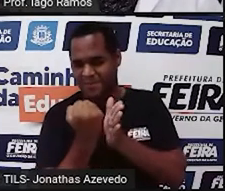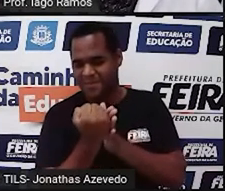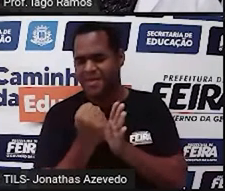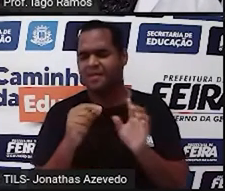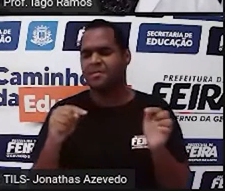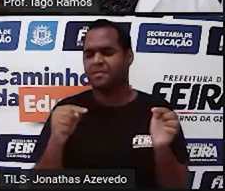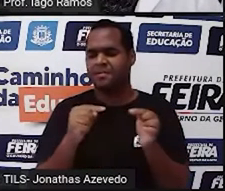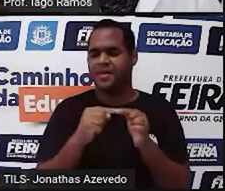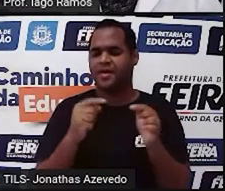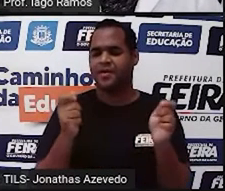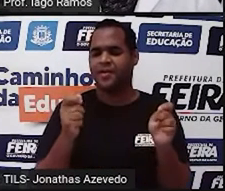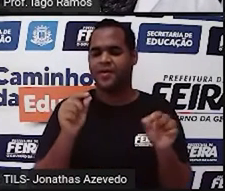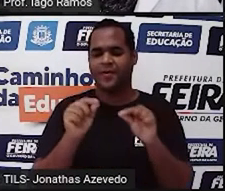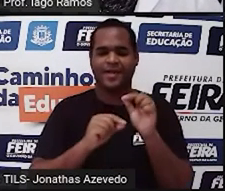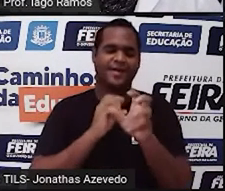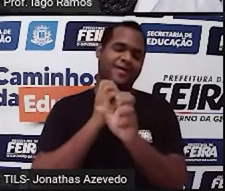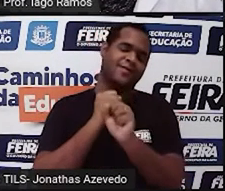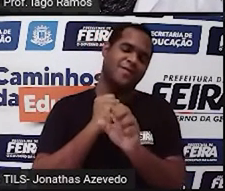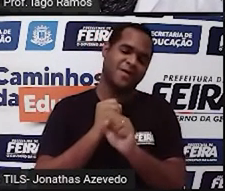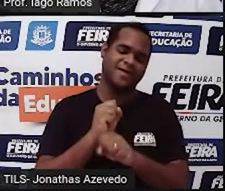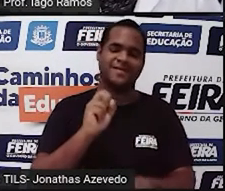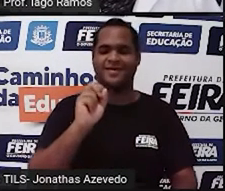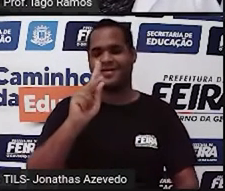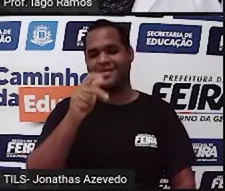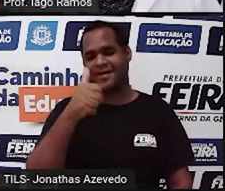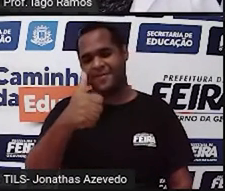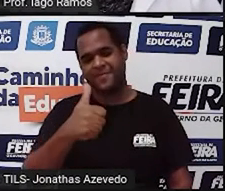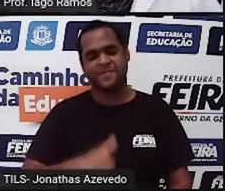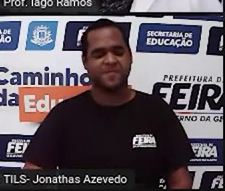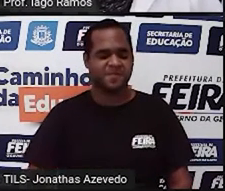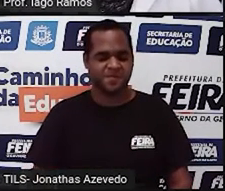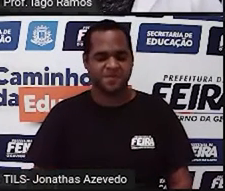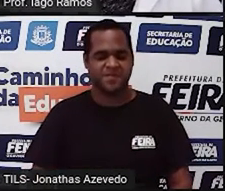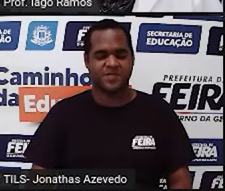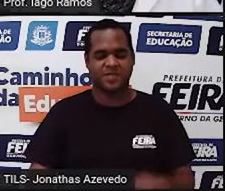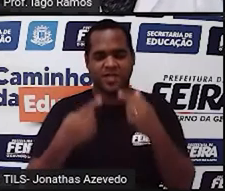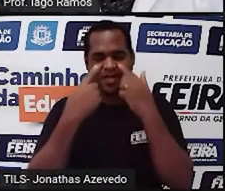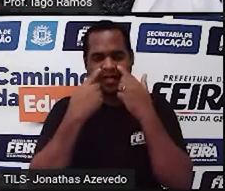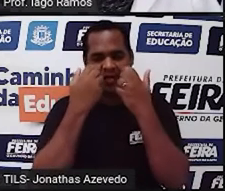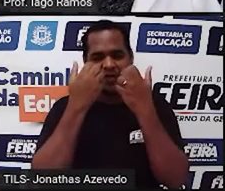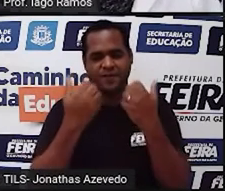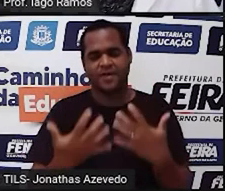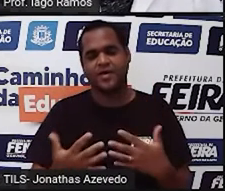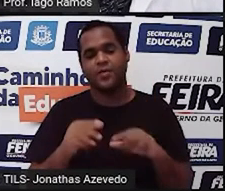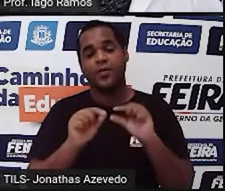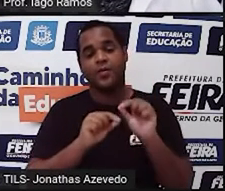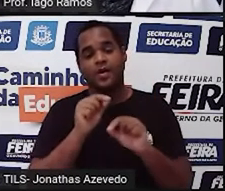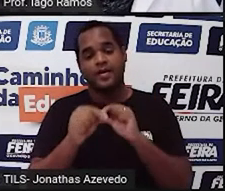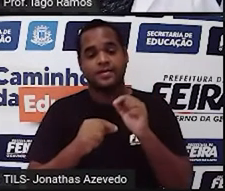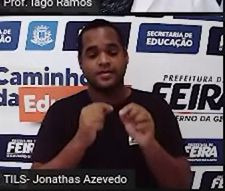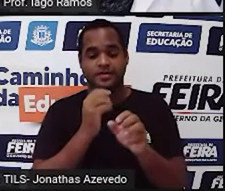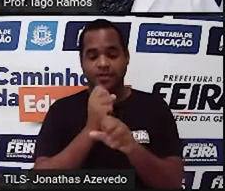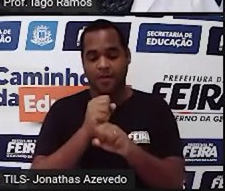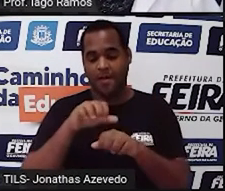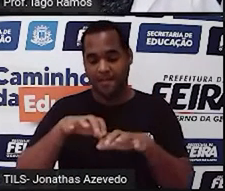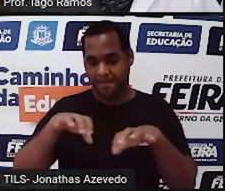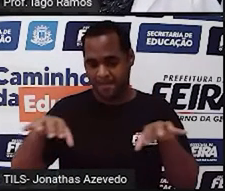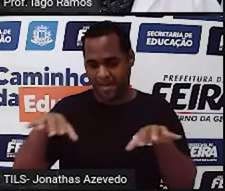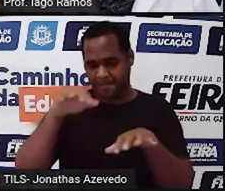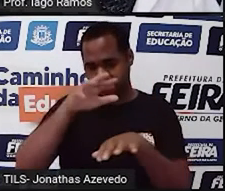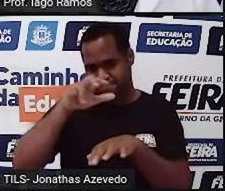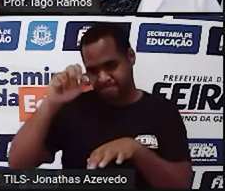Para isso para fazer cálculos Tá bom olha só né é o quanto o continente